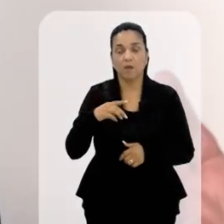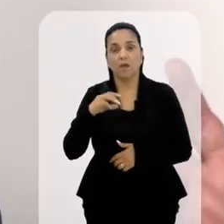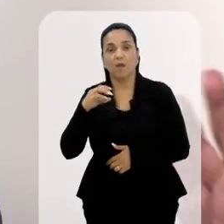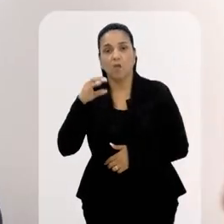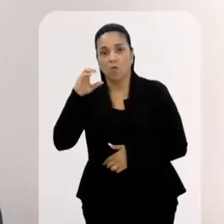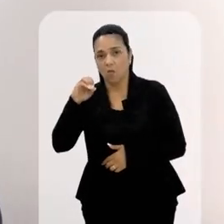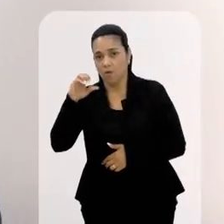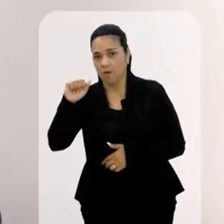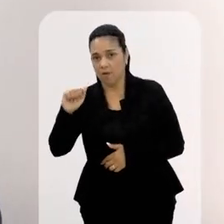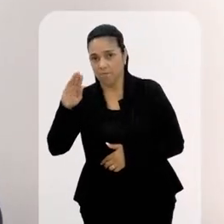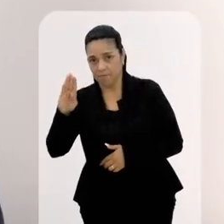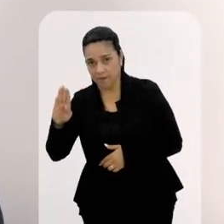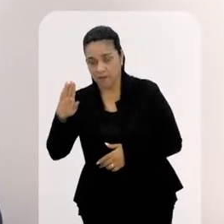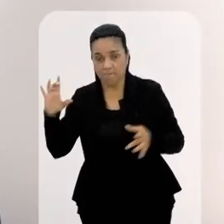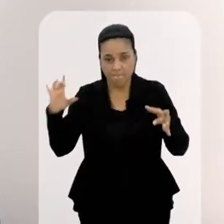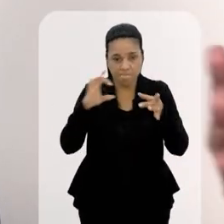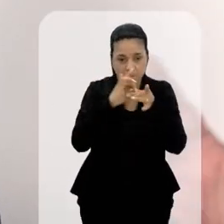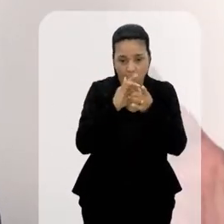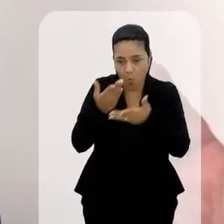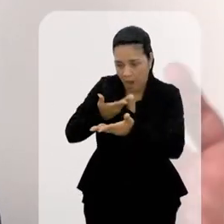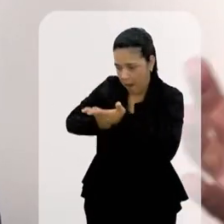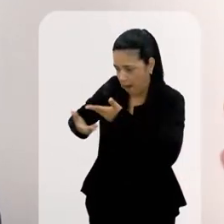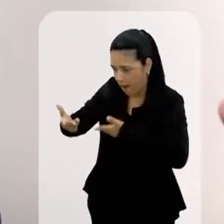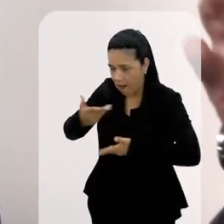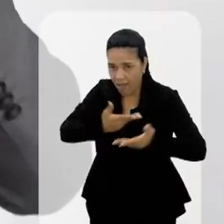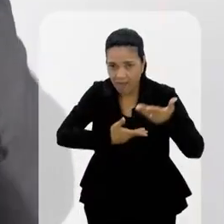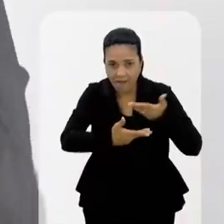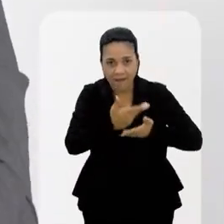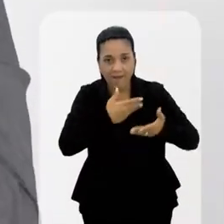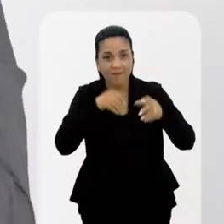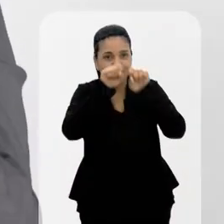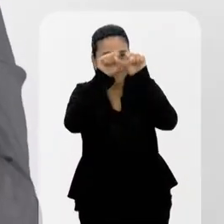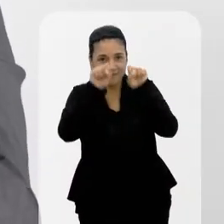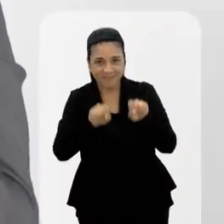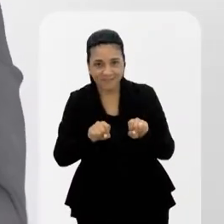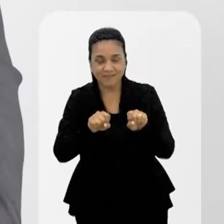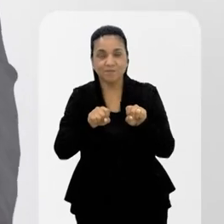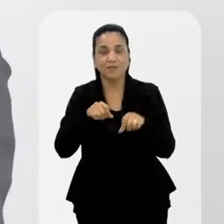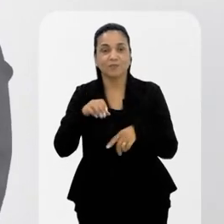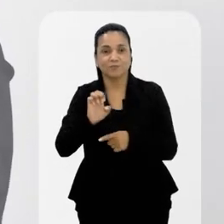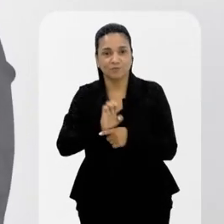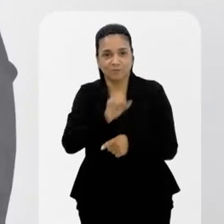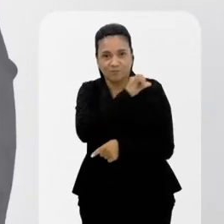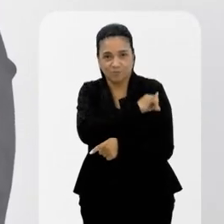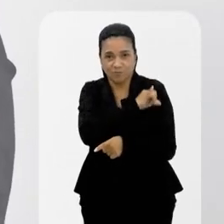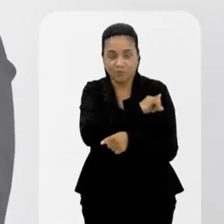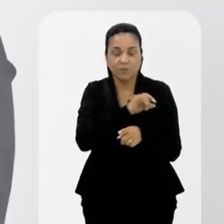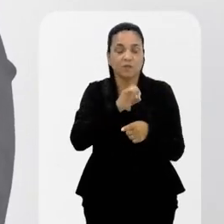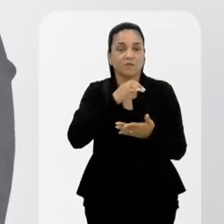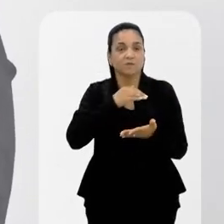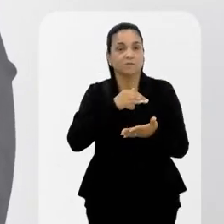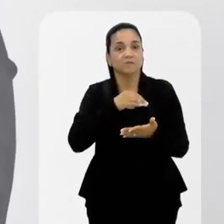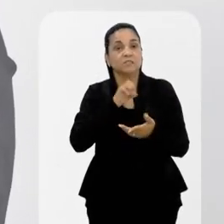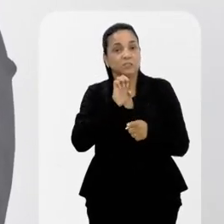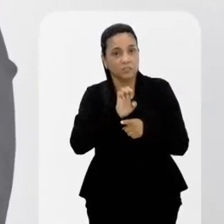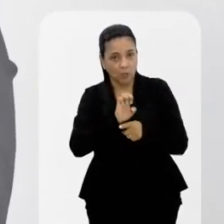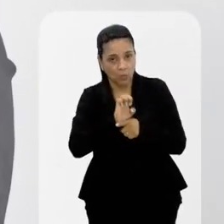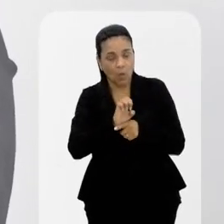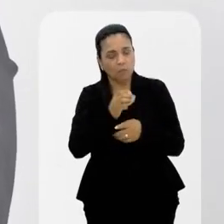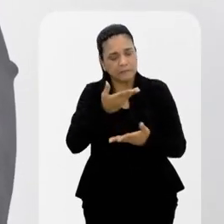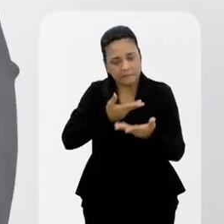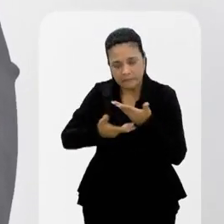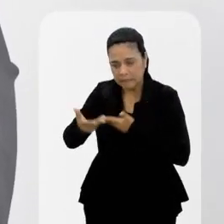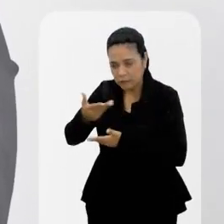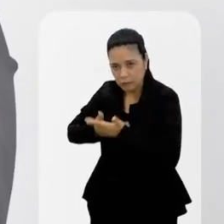OAB. Então, hoje, essa integração, o sistema, principalmente aqui no Rio de Janeiro, nós temos o sistema estadual, que